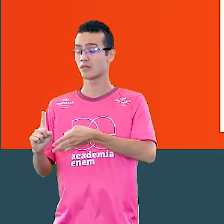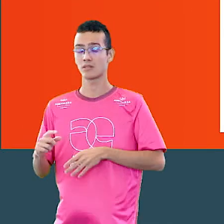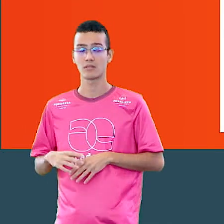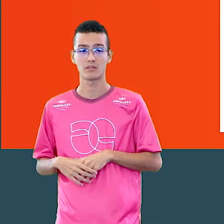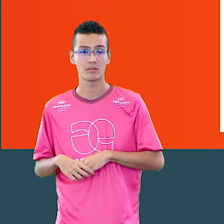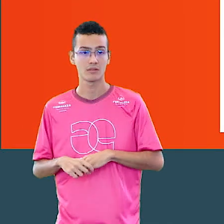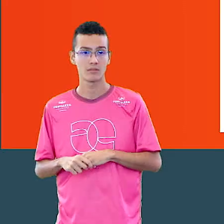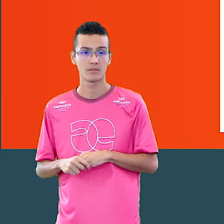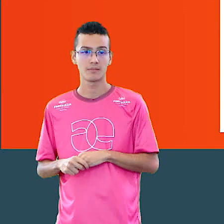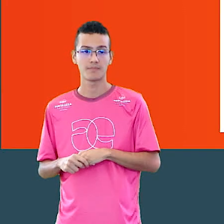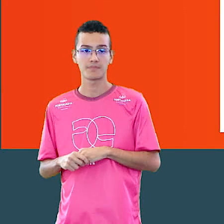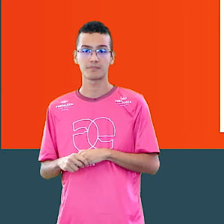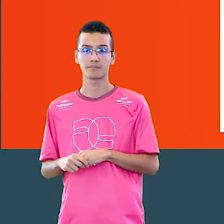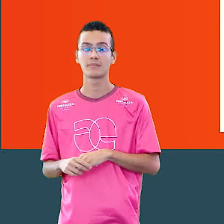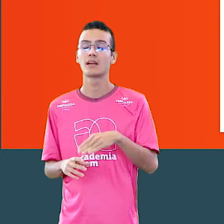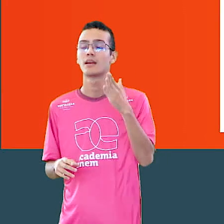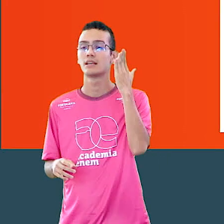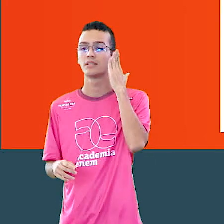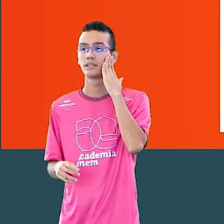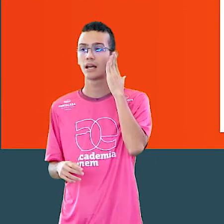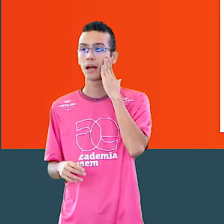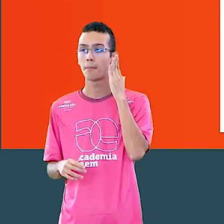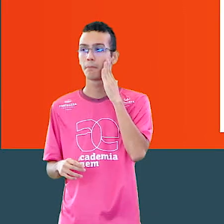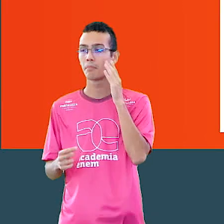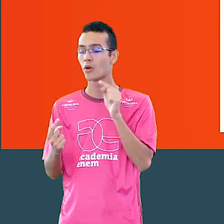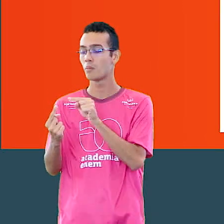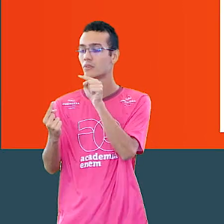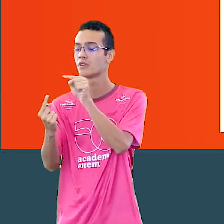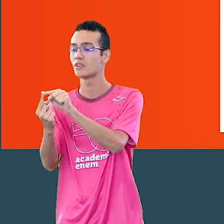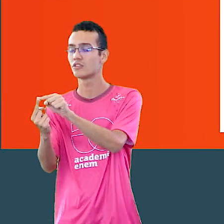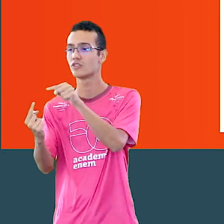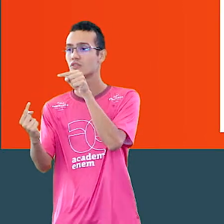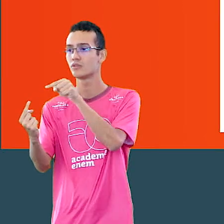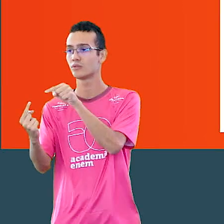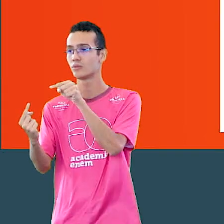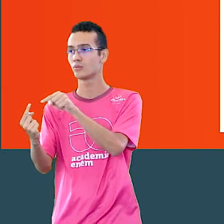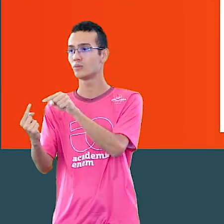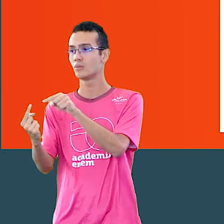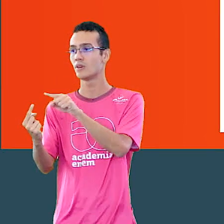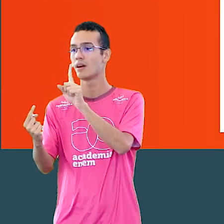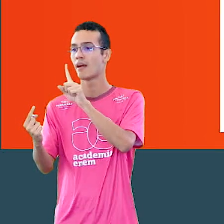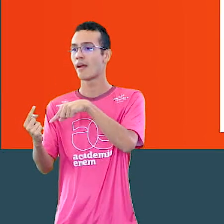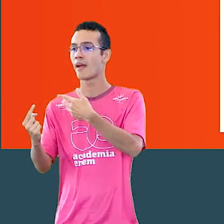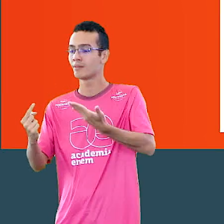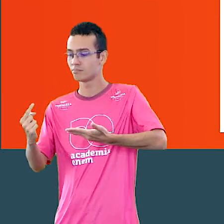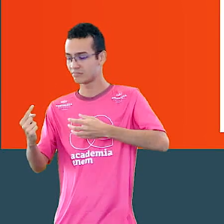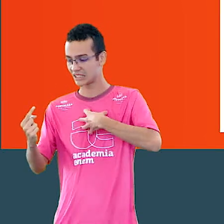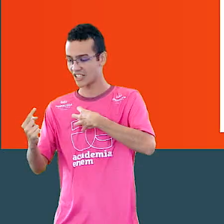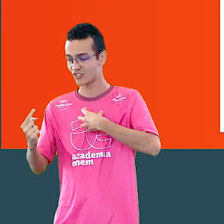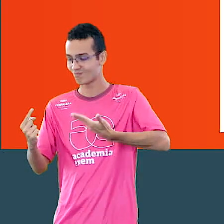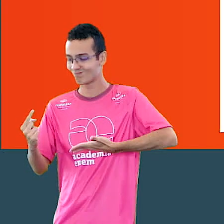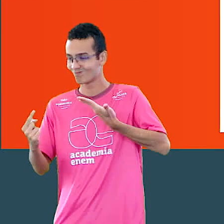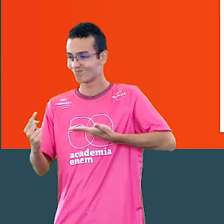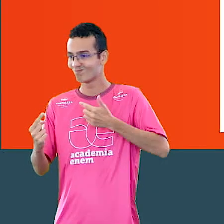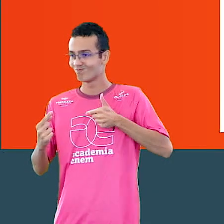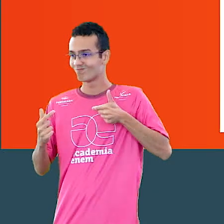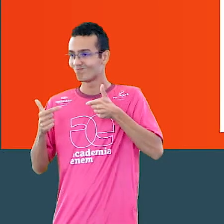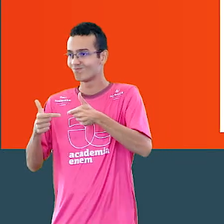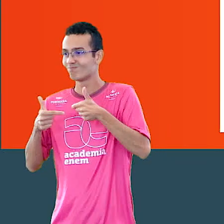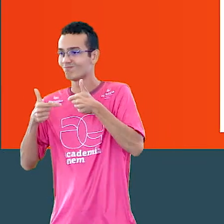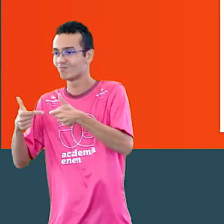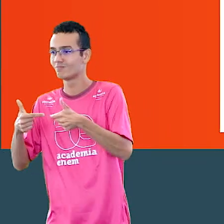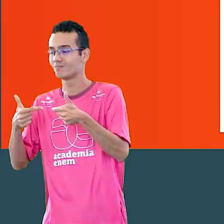coisa, saber onde você quer chegar é o que vai lhe motivar a agir, a ter uma